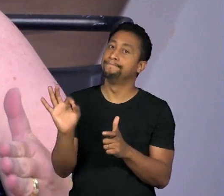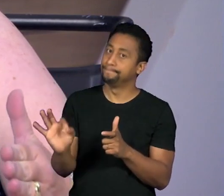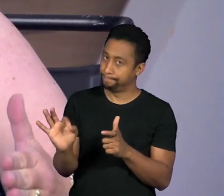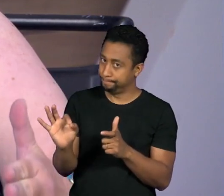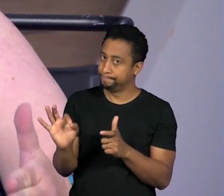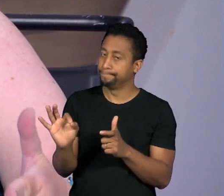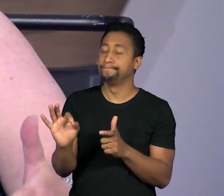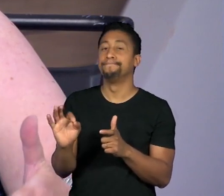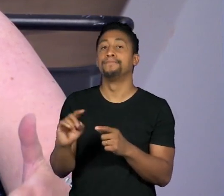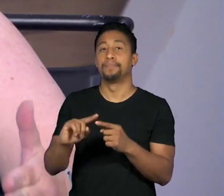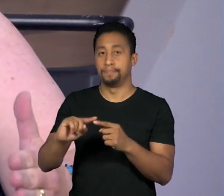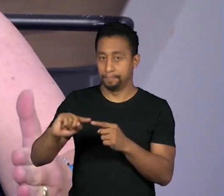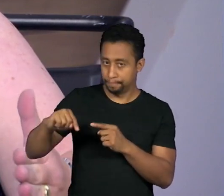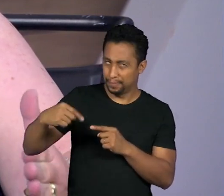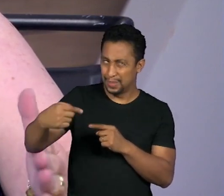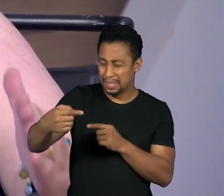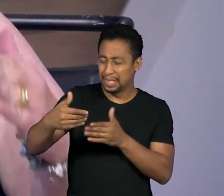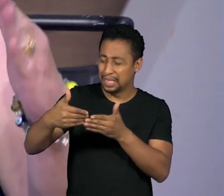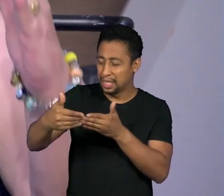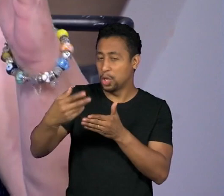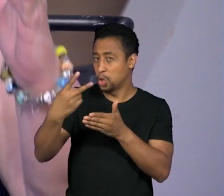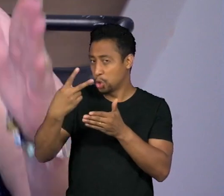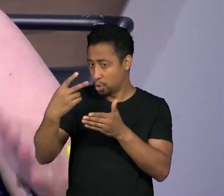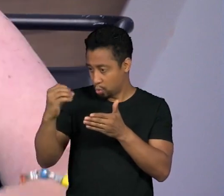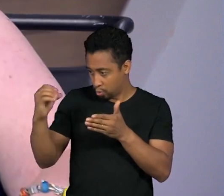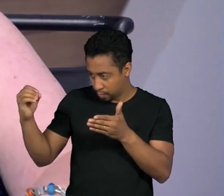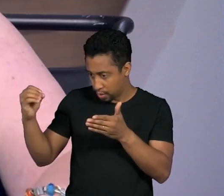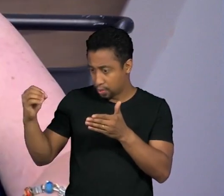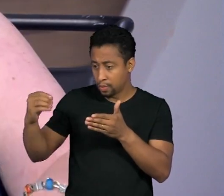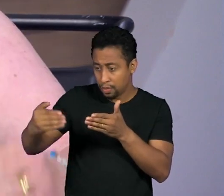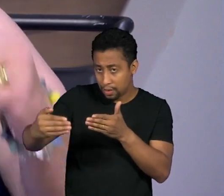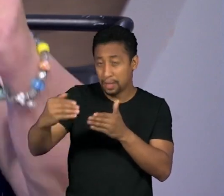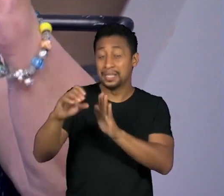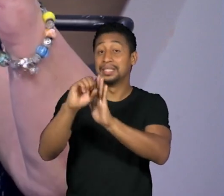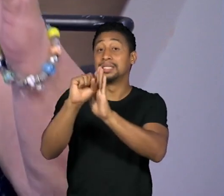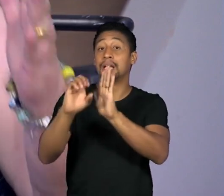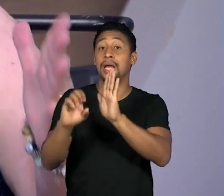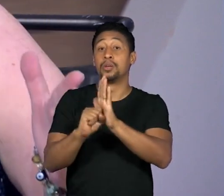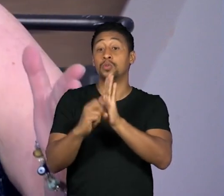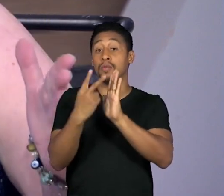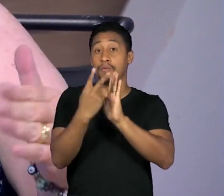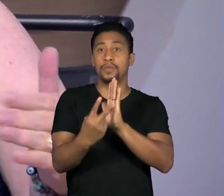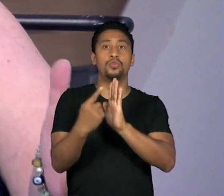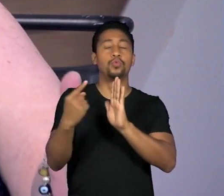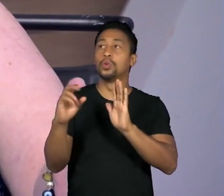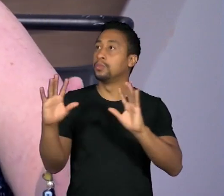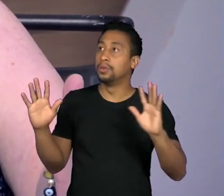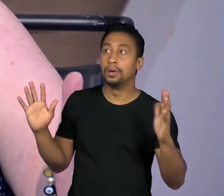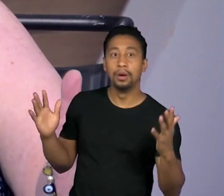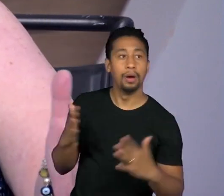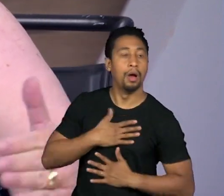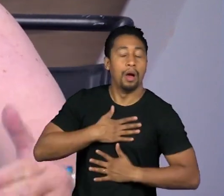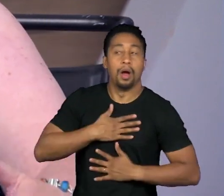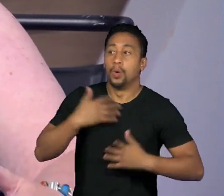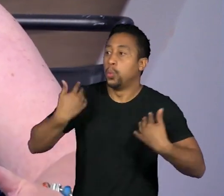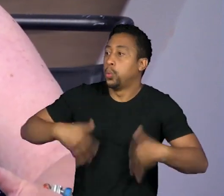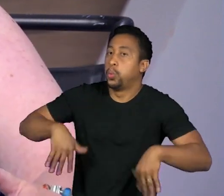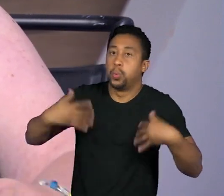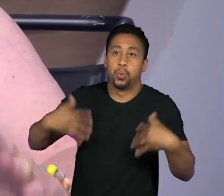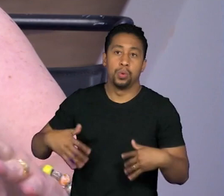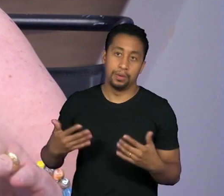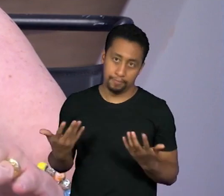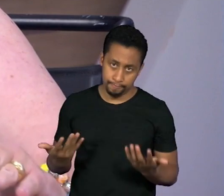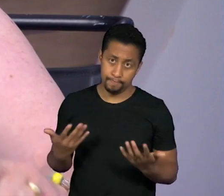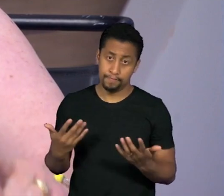No ano 2000, entrando para o tal do século XXI, que era alvissareiro preocupante, nós